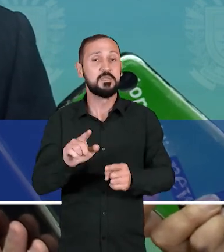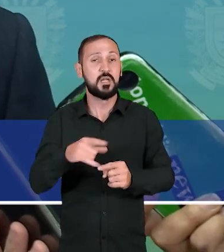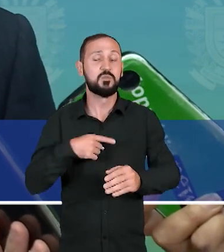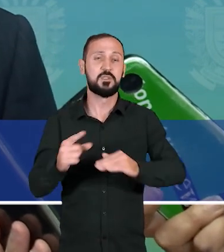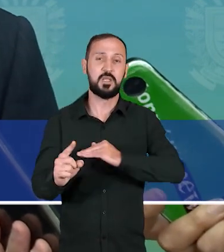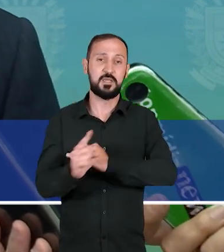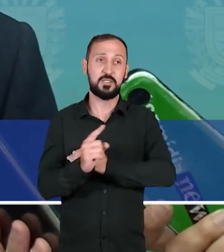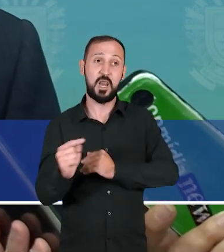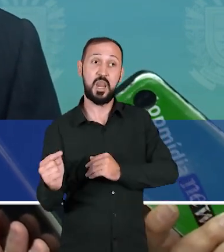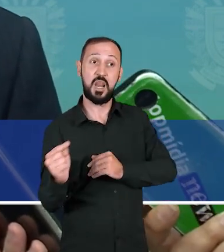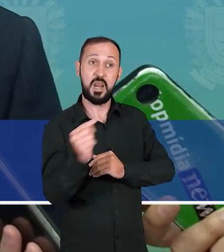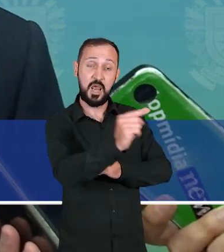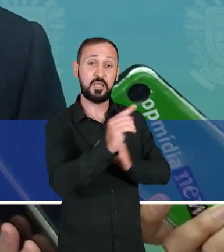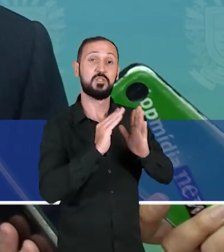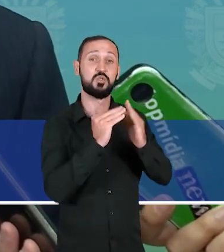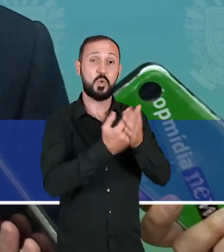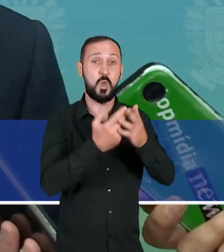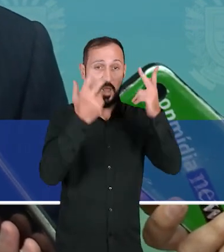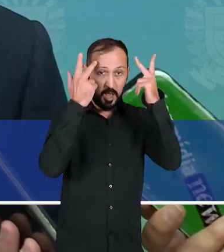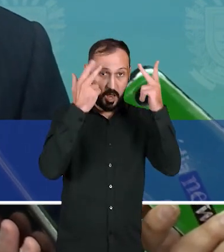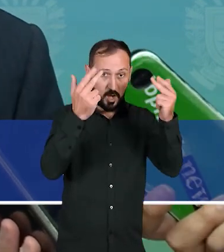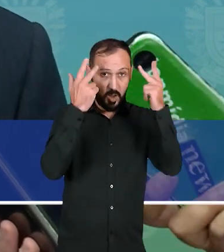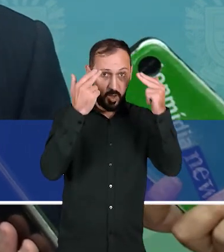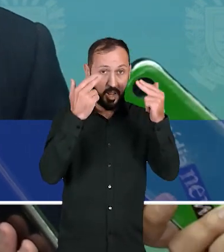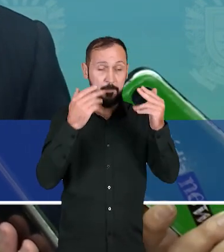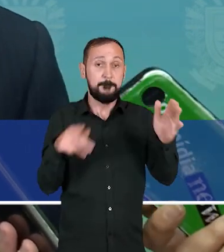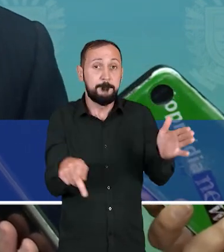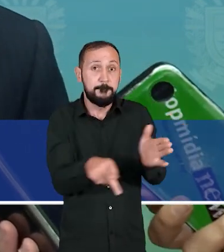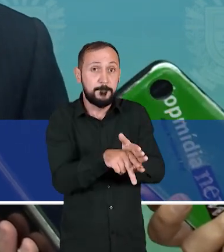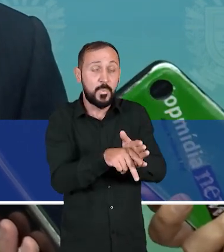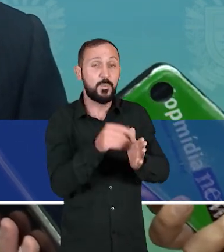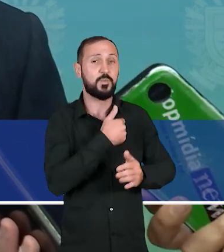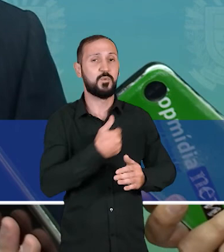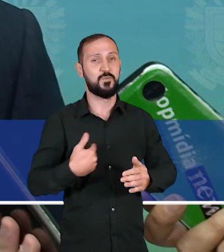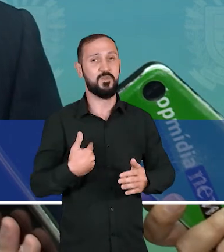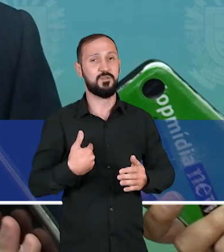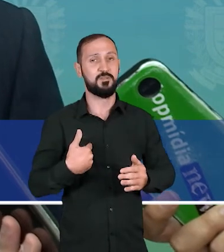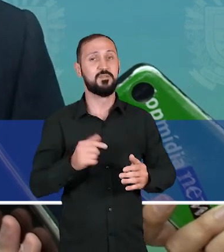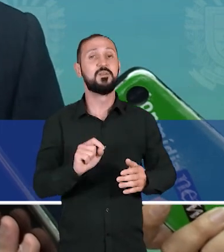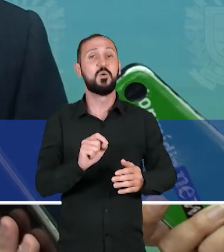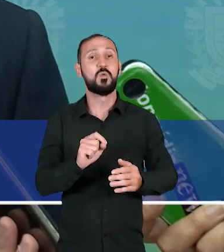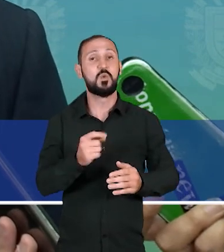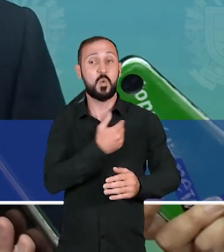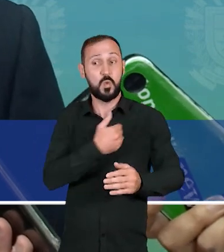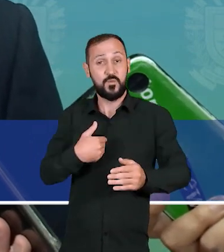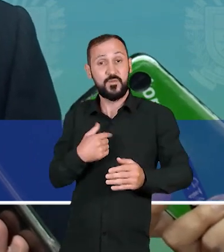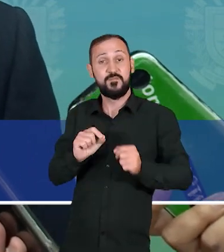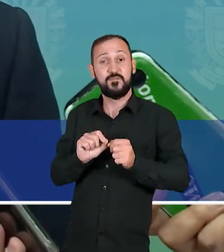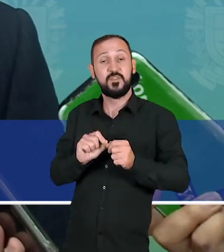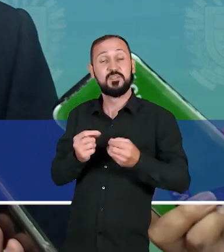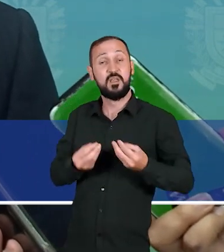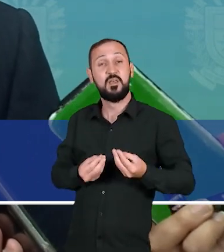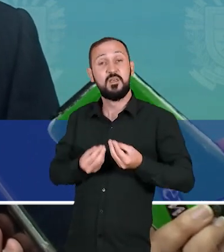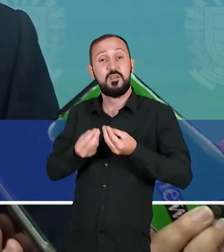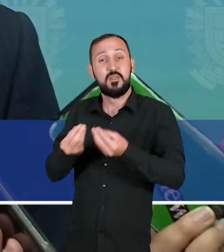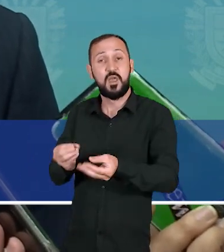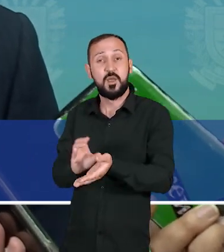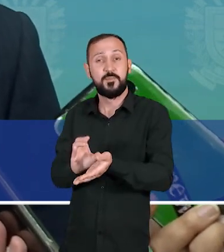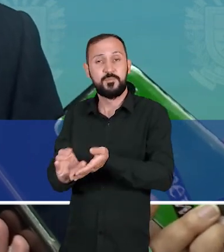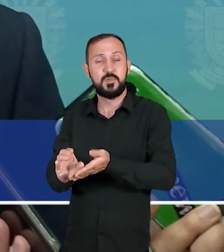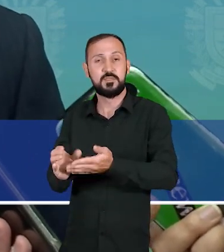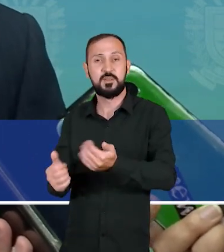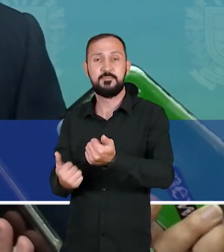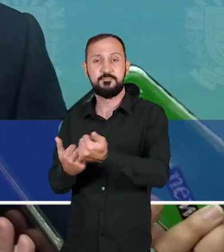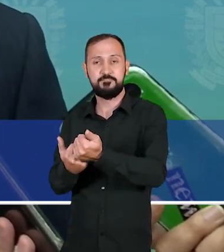sendo atendidas lá na rede pública de ensino, diretamente pelo Estado, o mínimo que o Estado deve fazer é dar